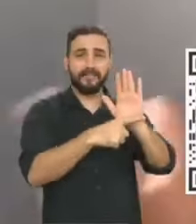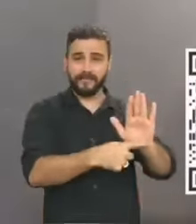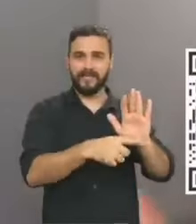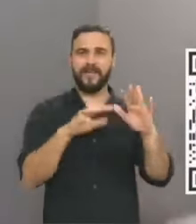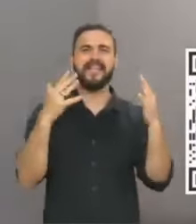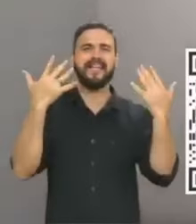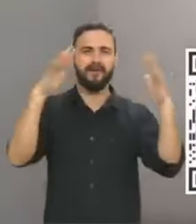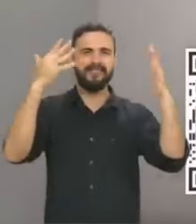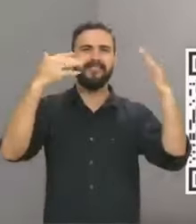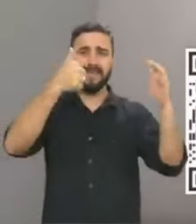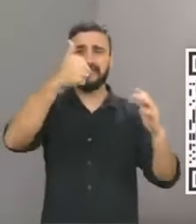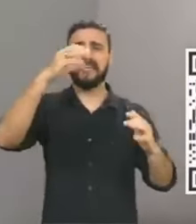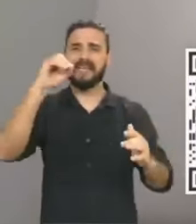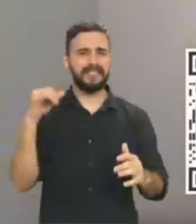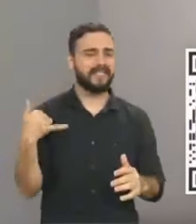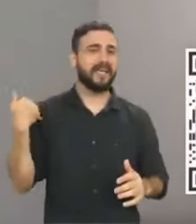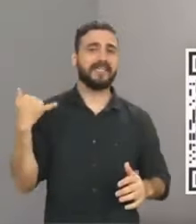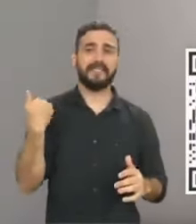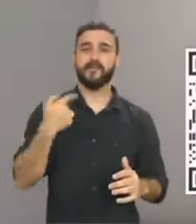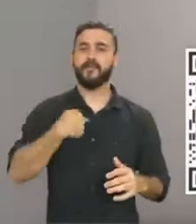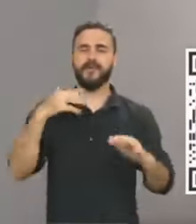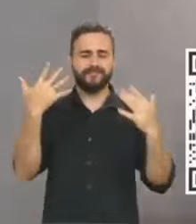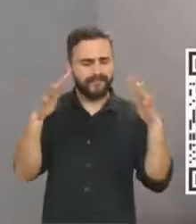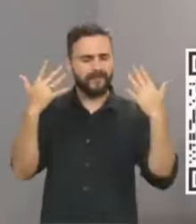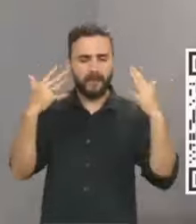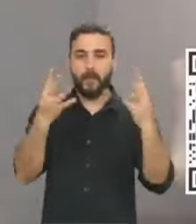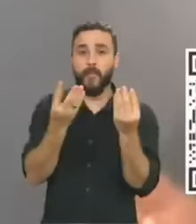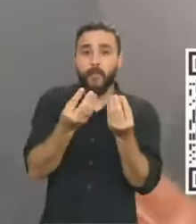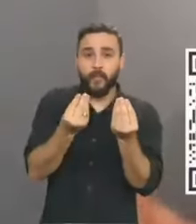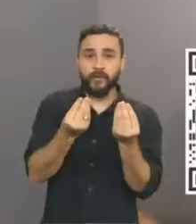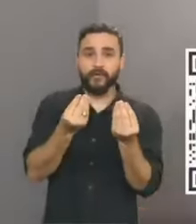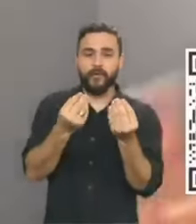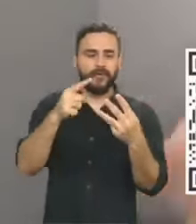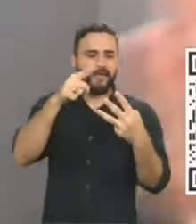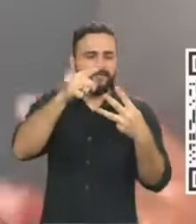razões para celebrar. Por exemplo, foram